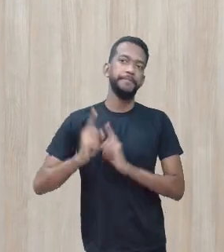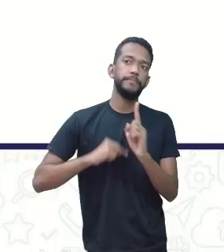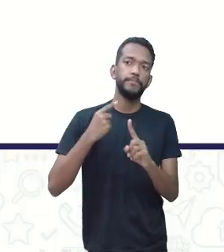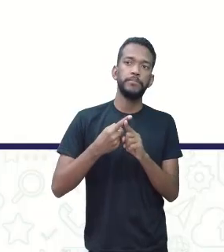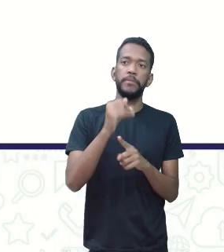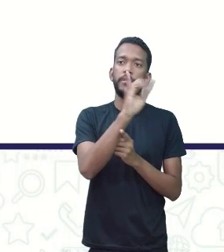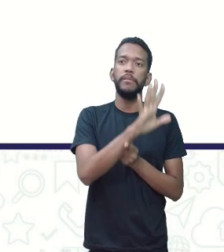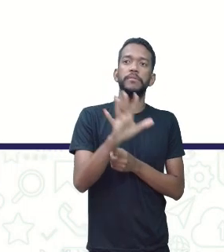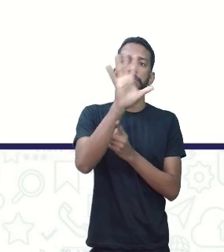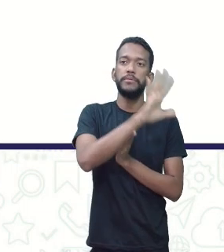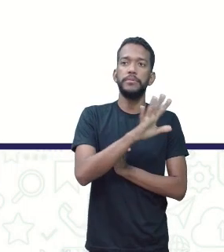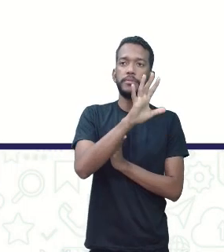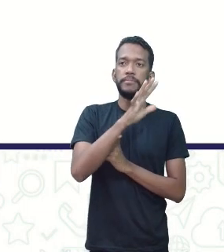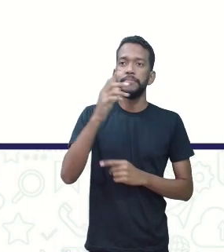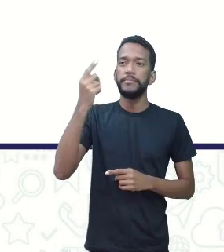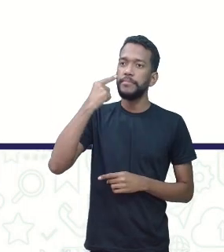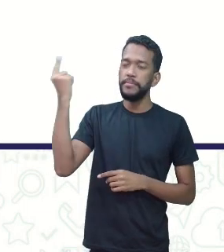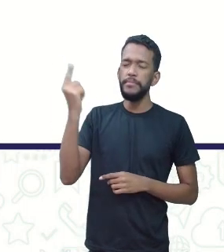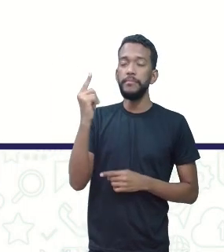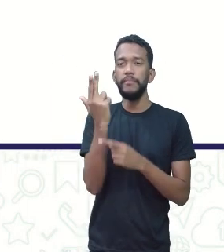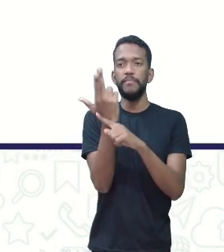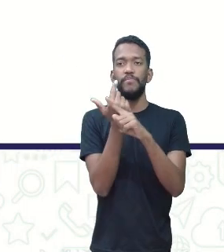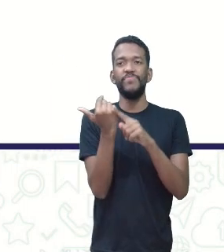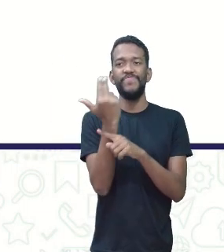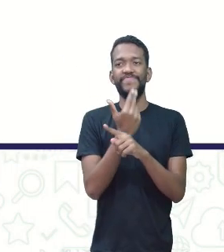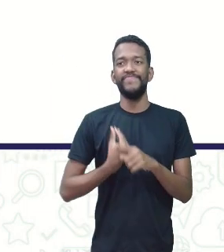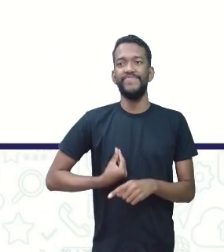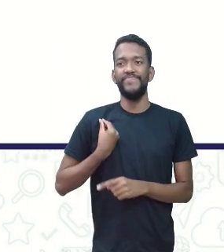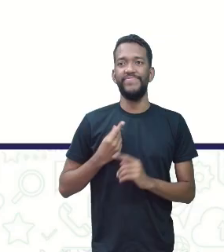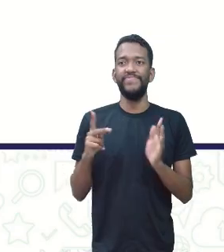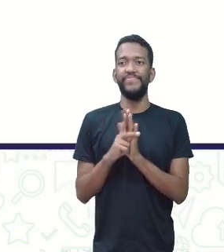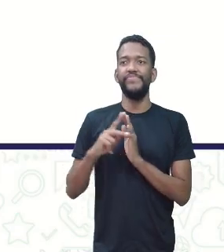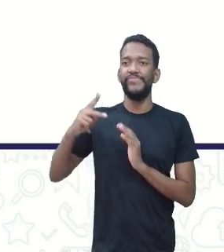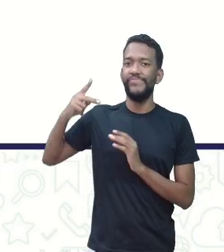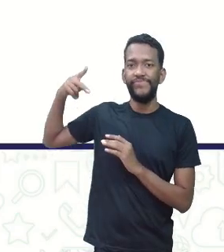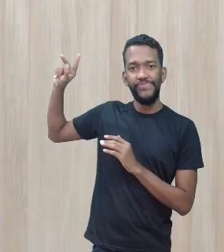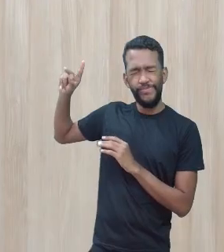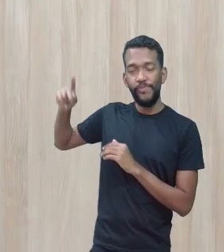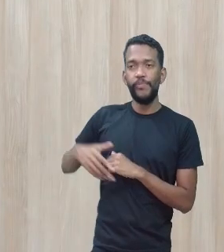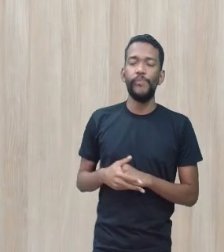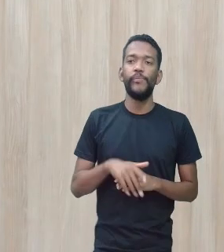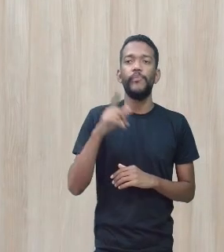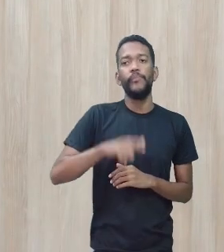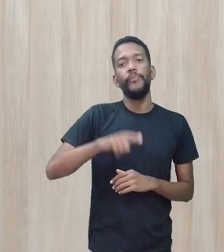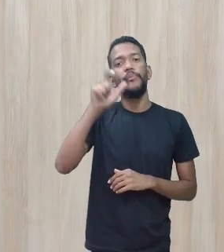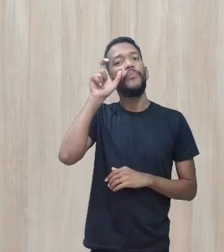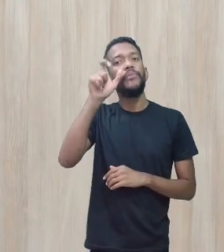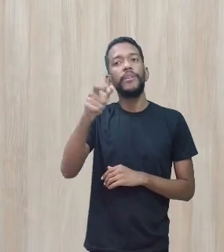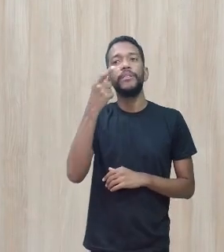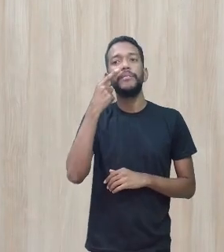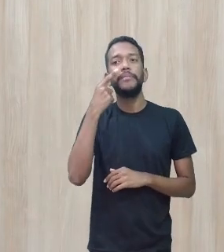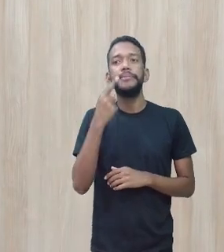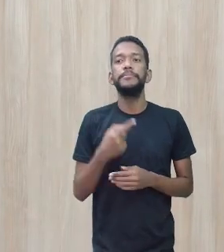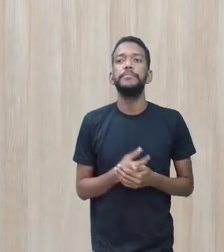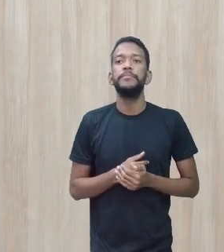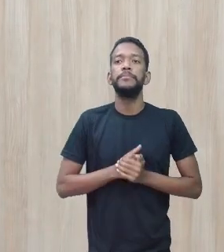informação visual, né, com o desenho que está por aqui. É muito interessante fazer essa leitura, gente, presta atenção.